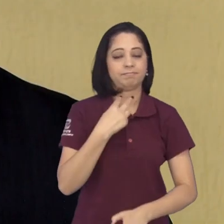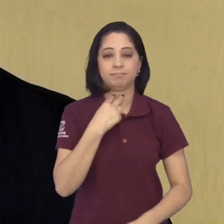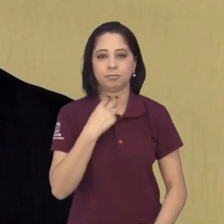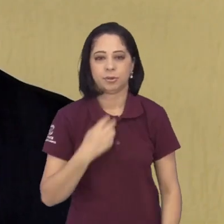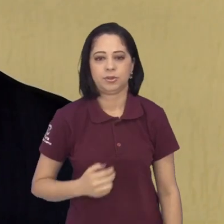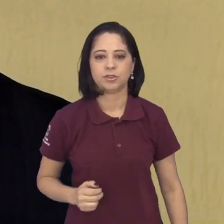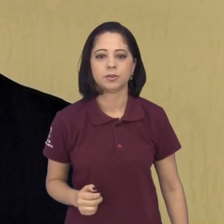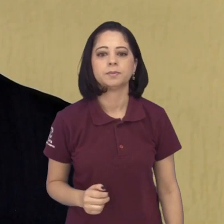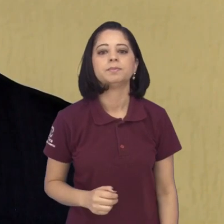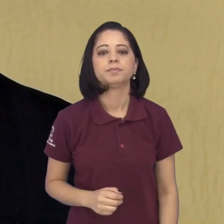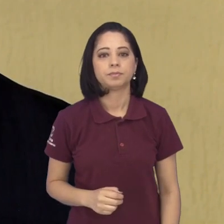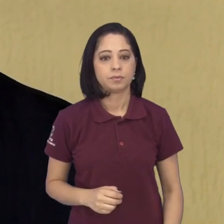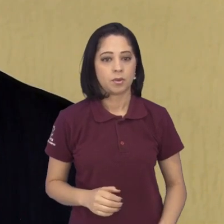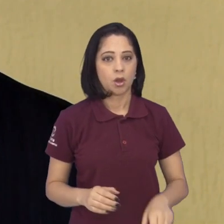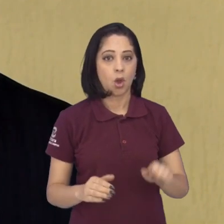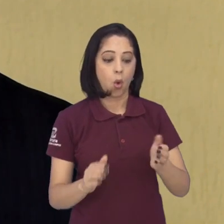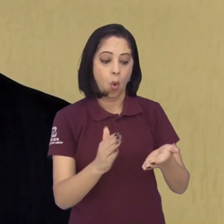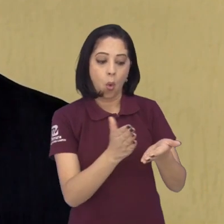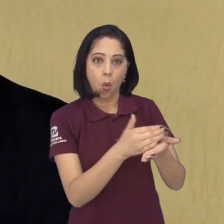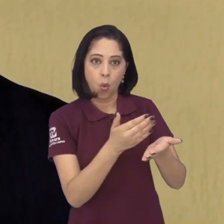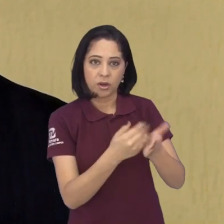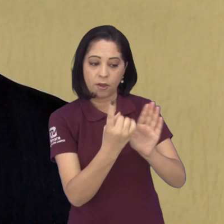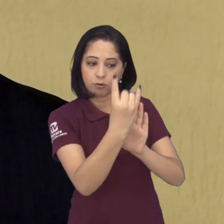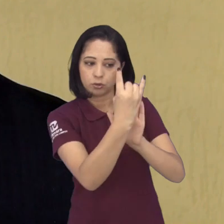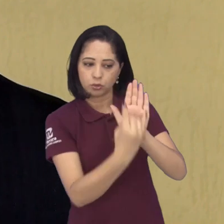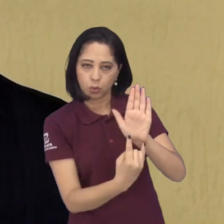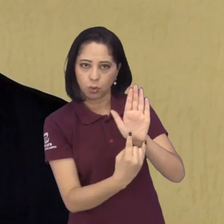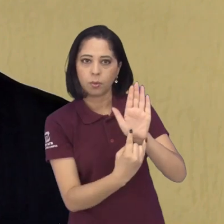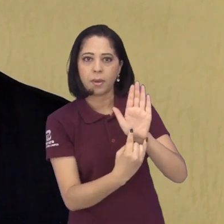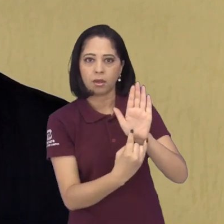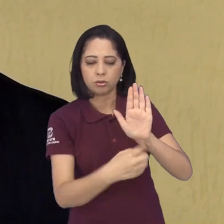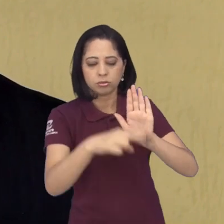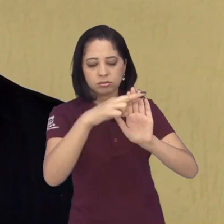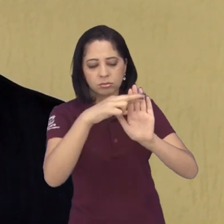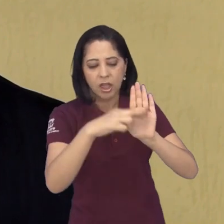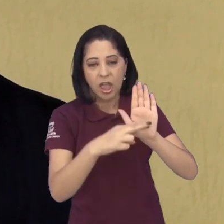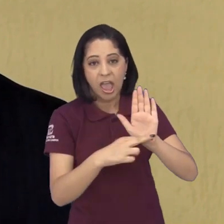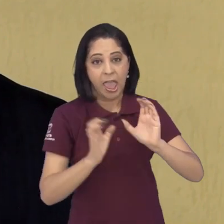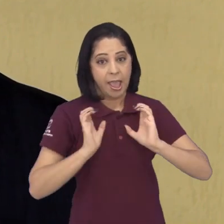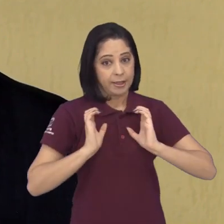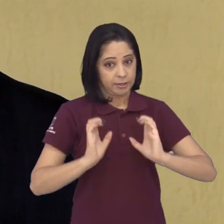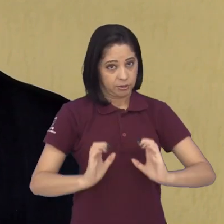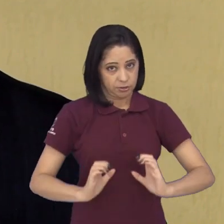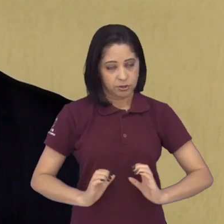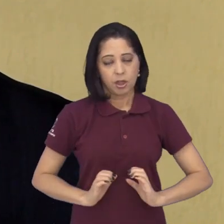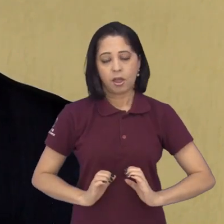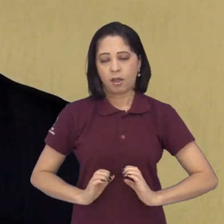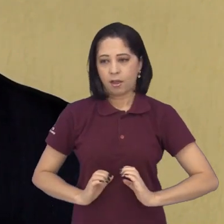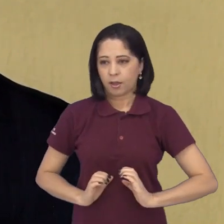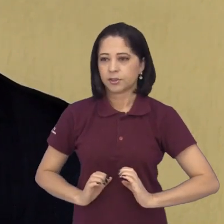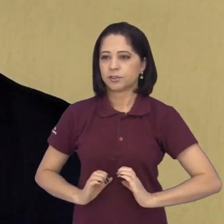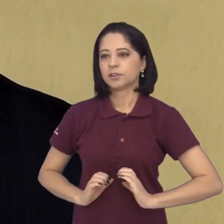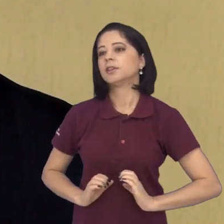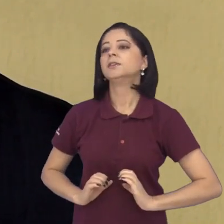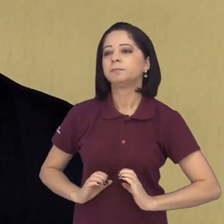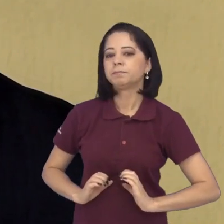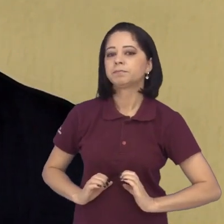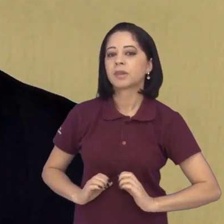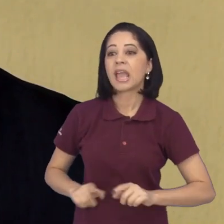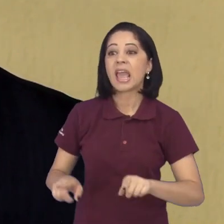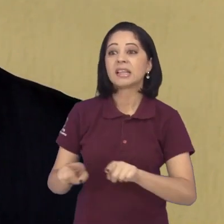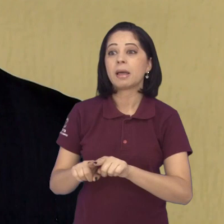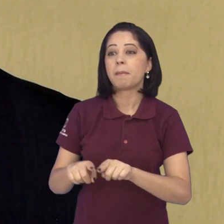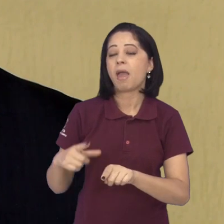infrações éticas, elas estão descritas no Código de Ética, que foi elaborado aqui pela Câmara de Vereadores de São José dos